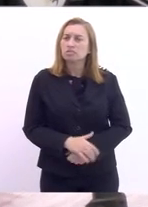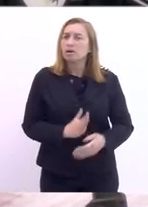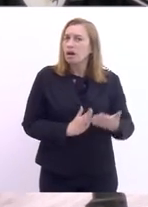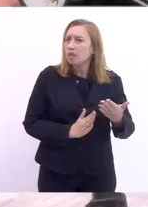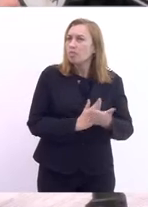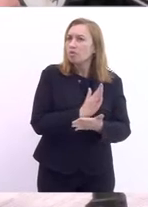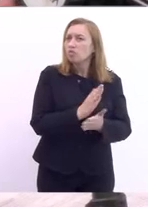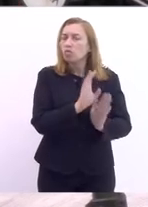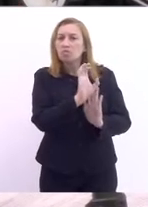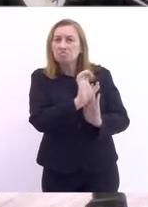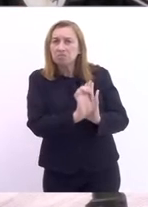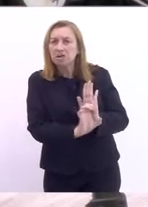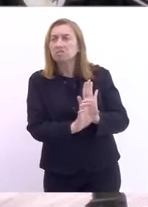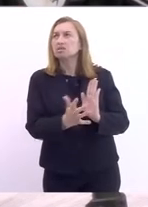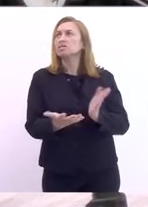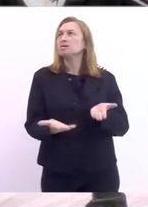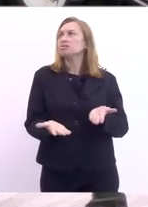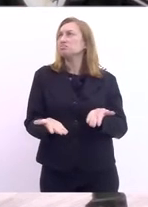aprovando emendas